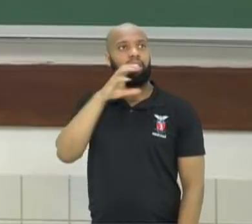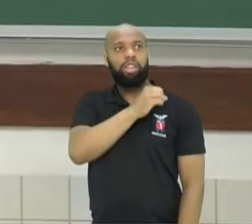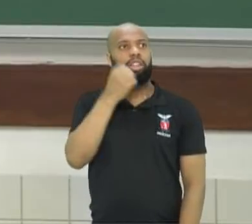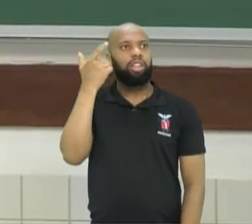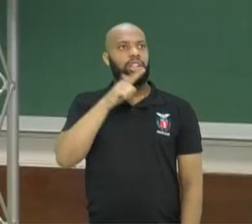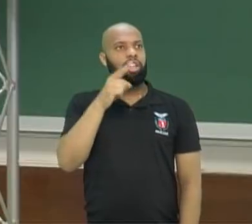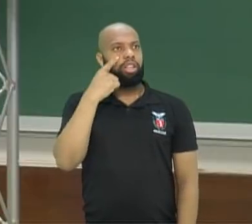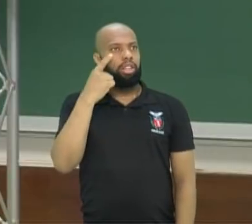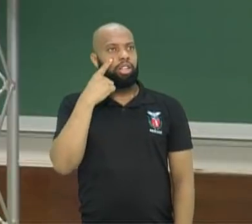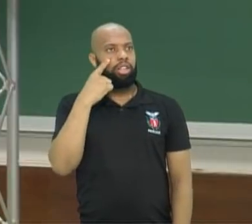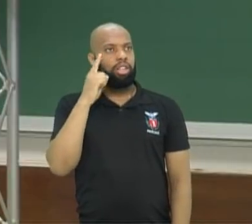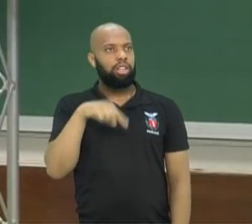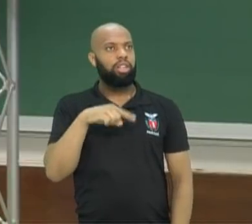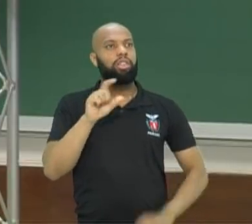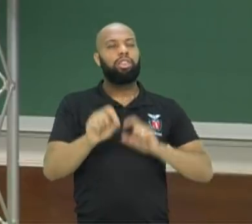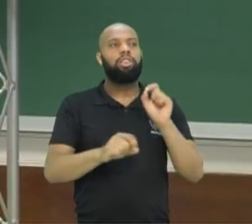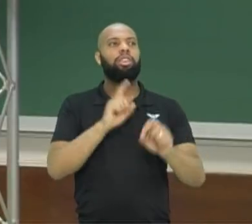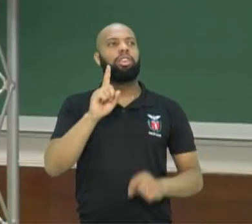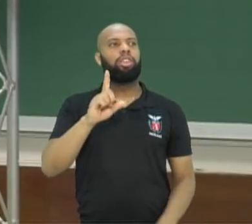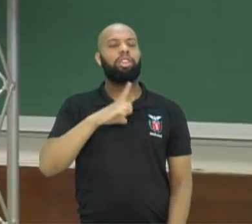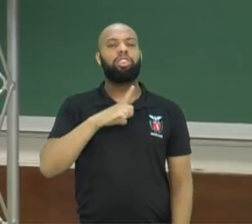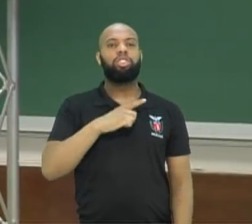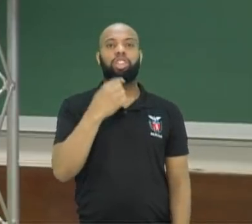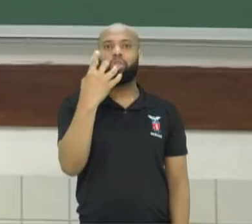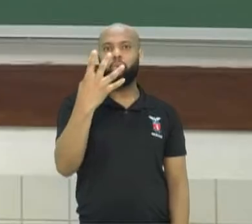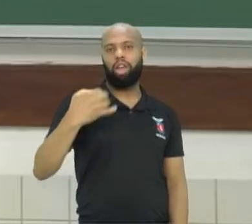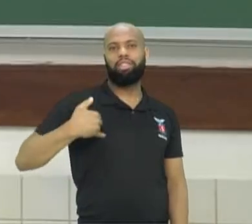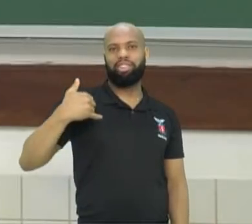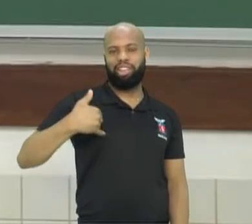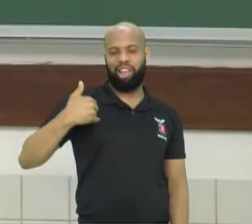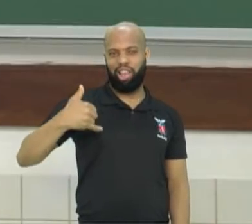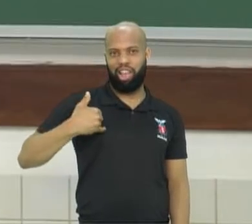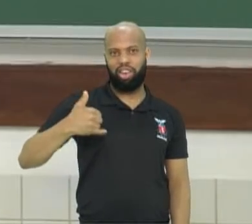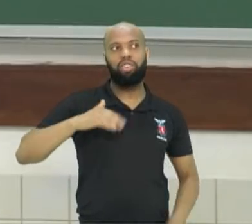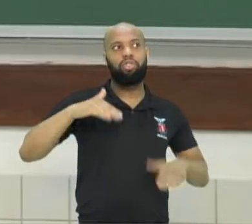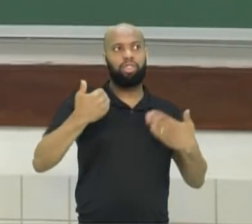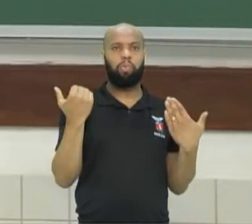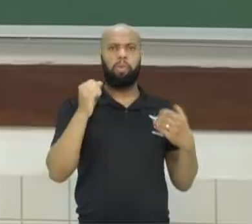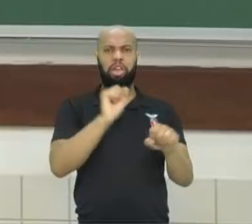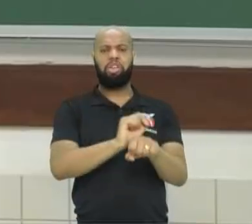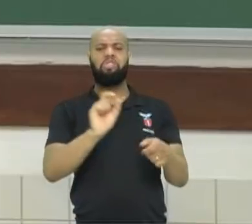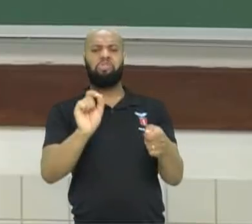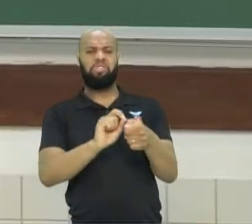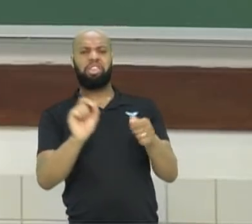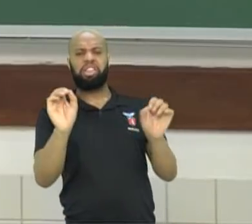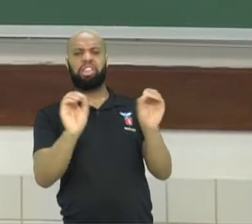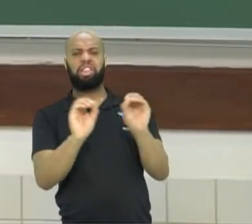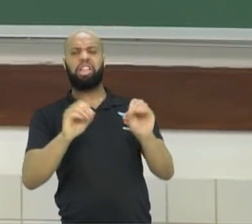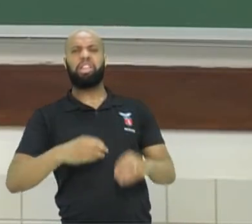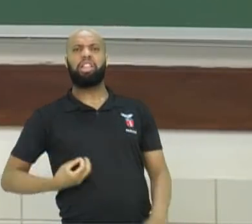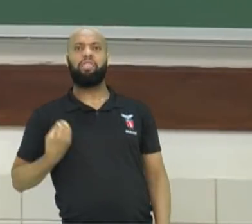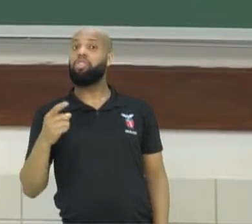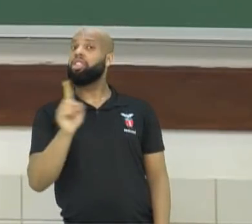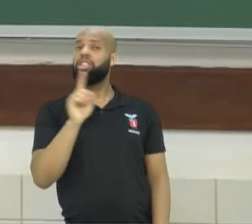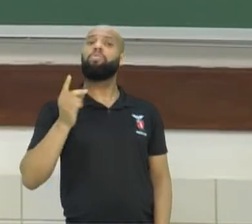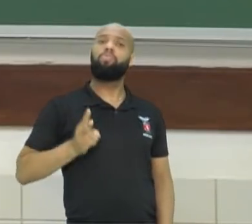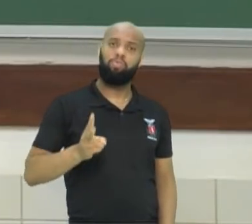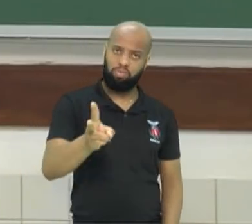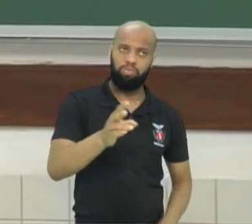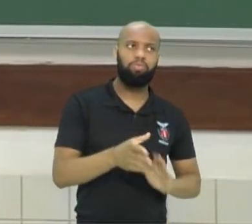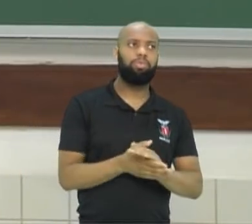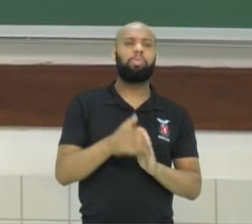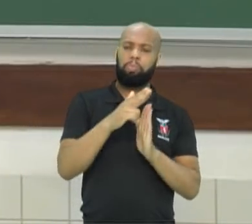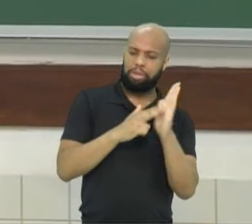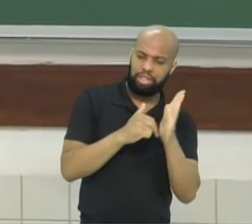olha, ó. Ó, 4. Então, com 4 anos. E daí, ela parou, não fez mais nada? Não, ela continuou